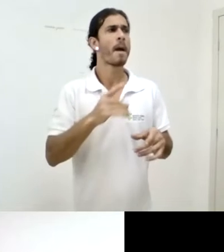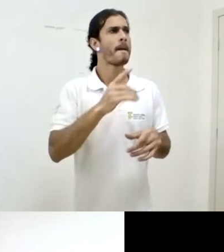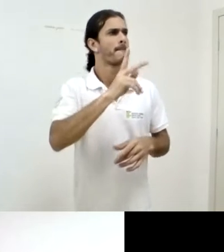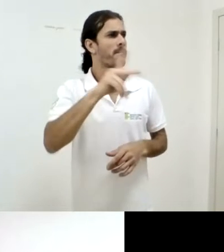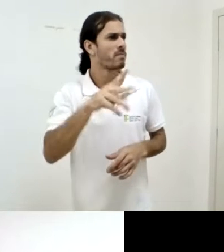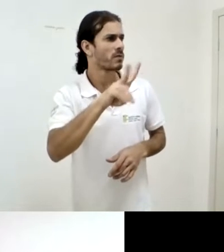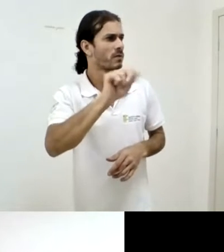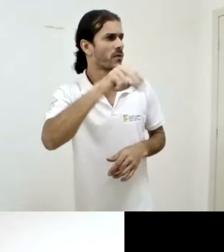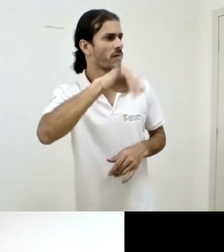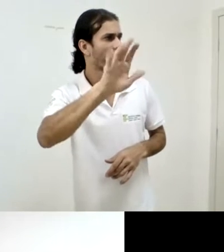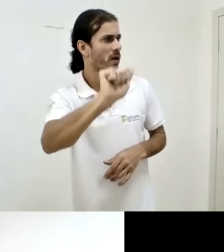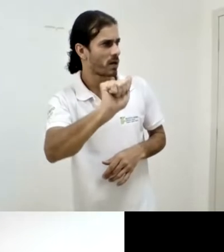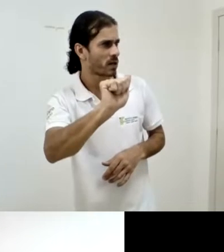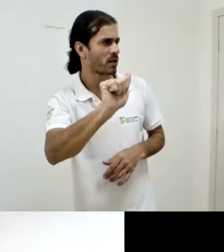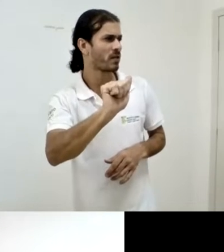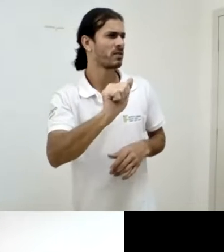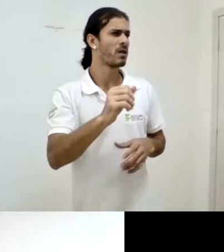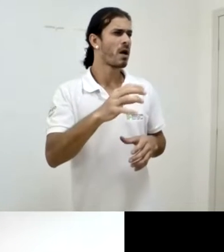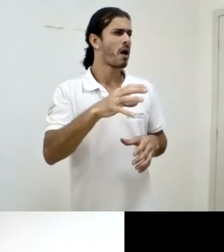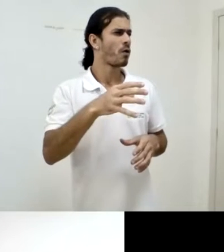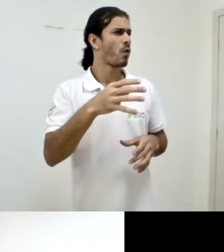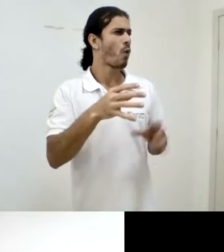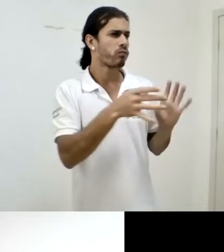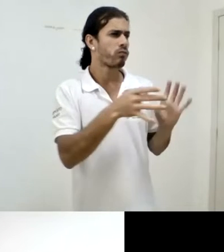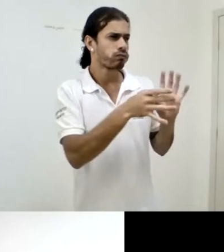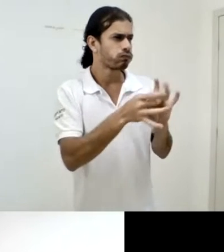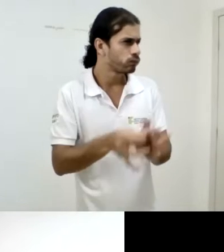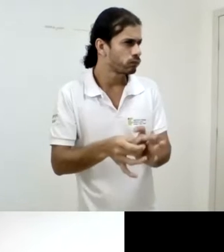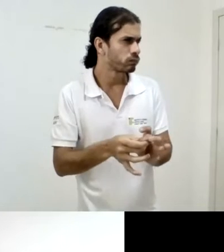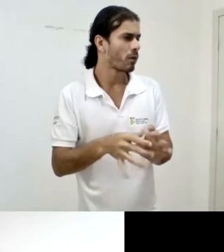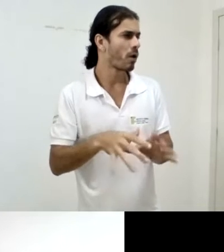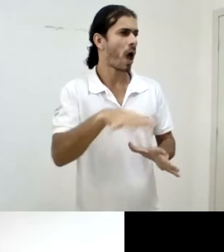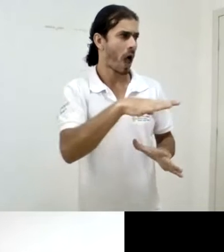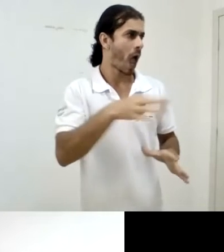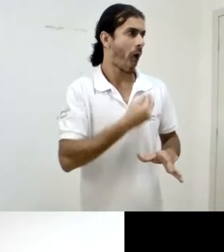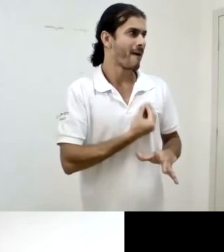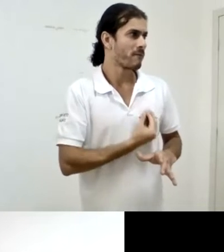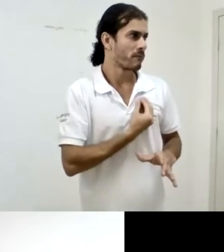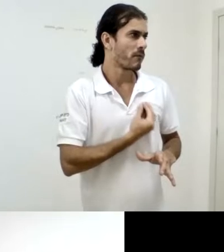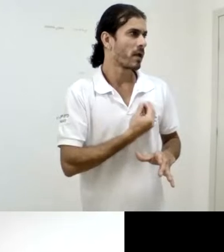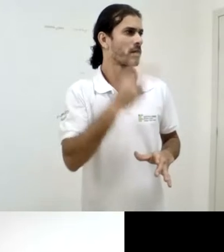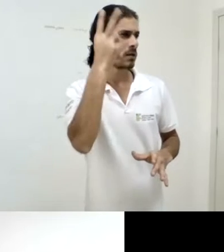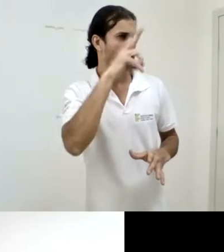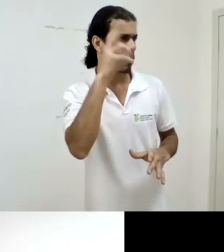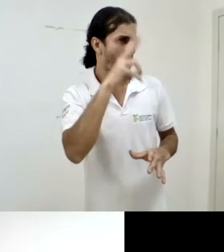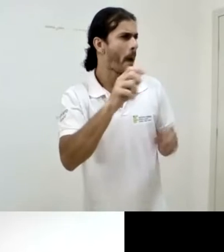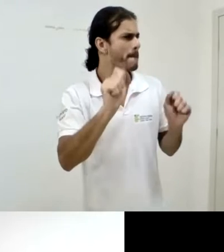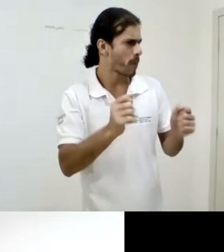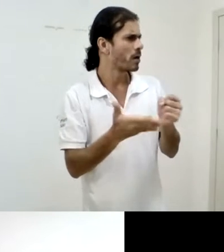histórico da vida humana e as pesquisas já estabelecidas devem ser consideradas como um fator base de uma nova pesquisa?